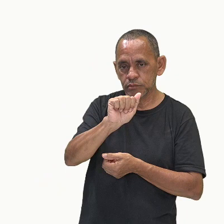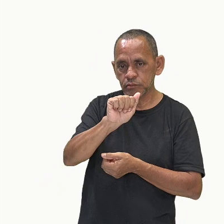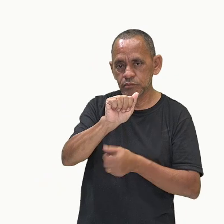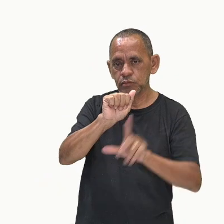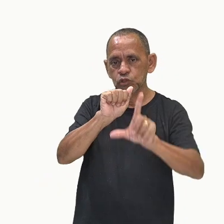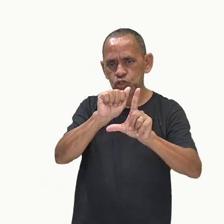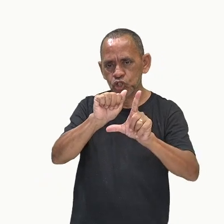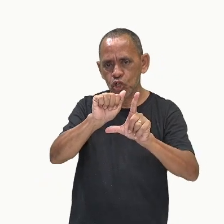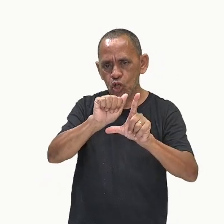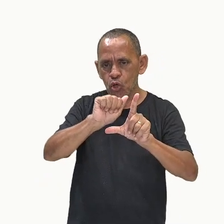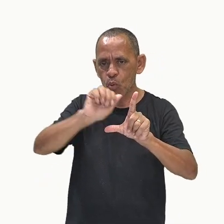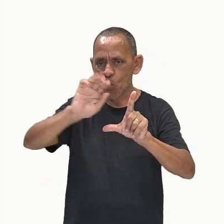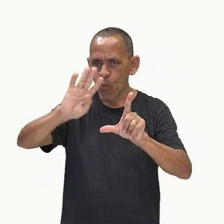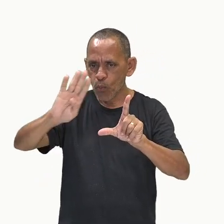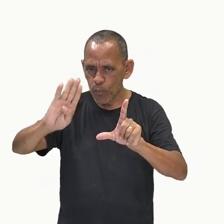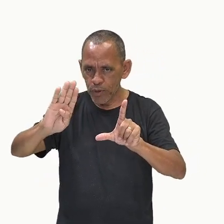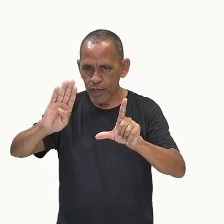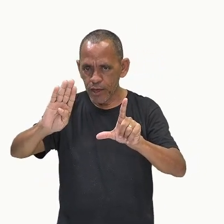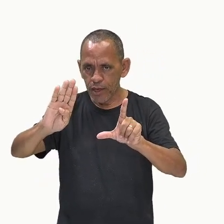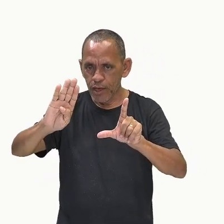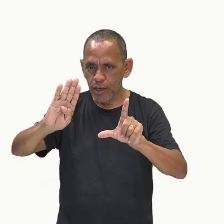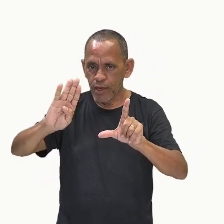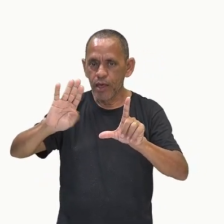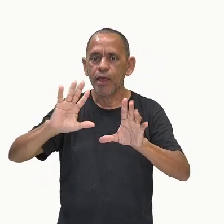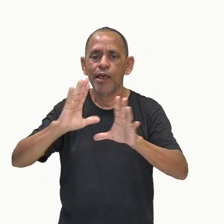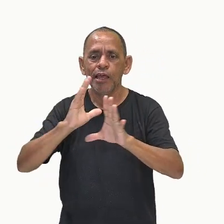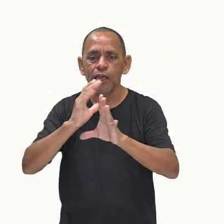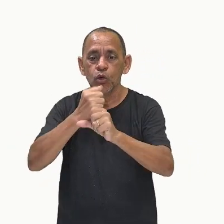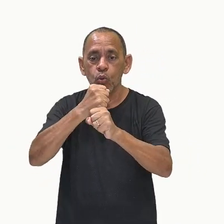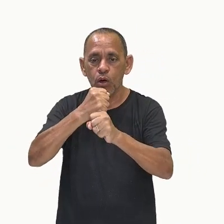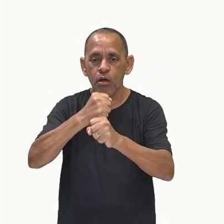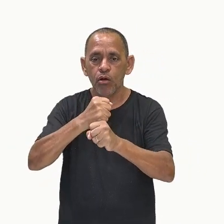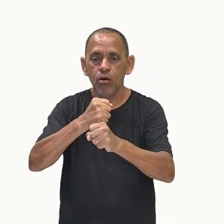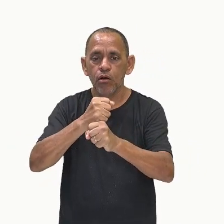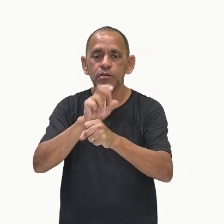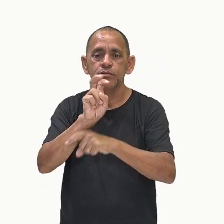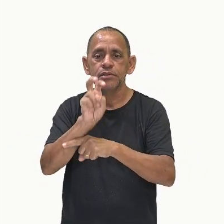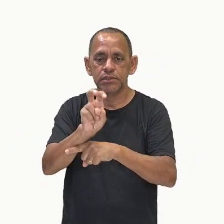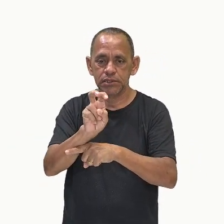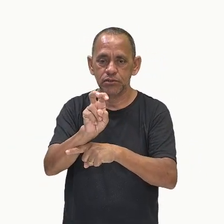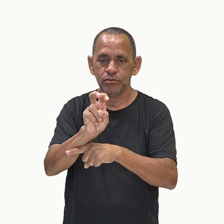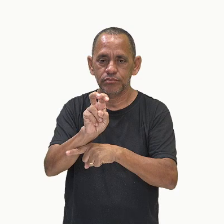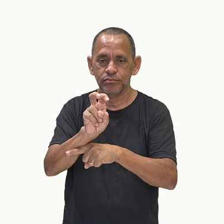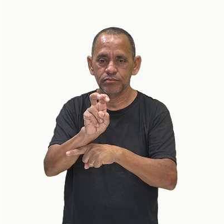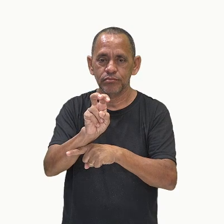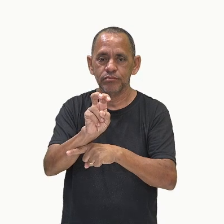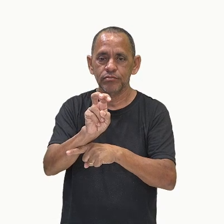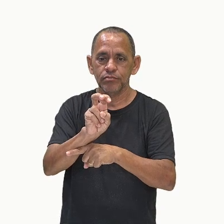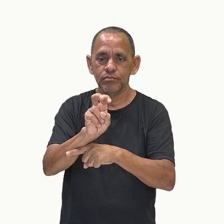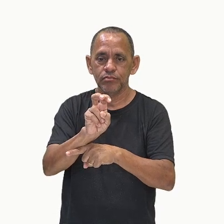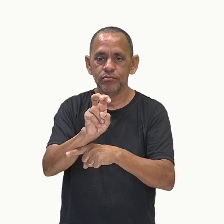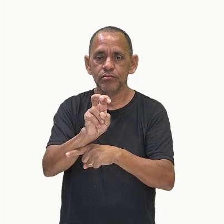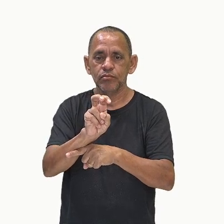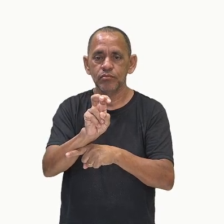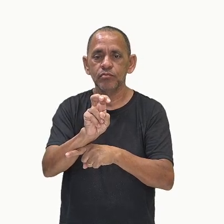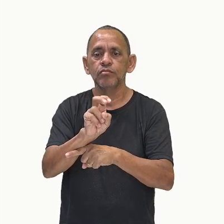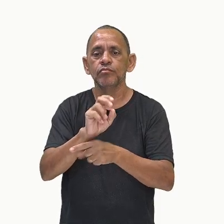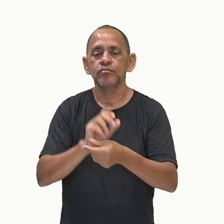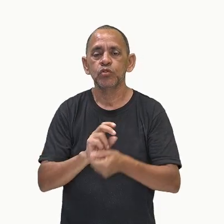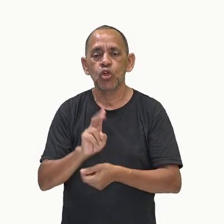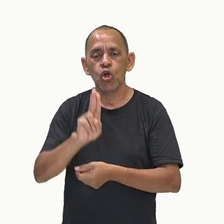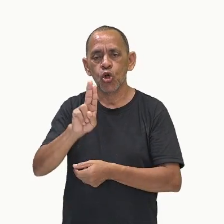ao ponto B, essa distância aqui, é igual a quanto? 5 unidades de